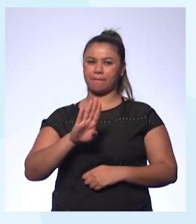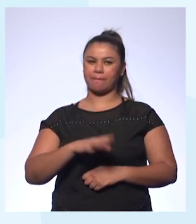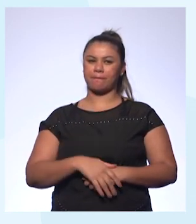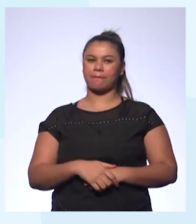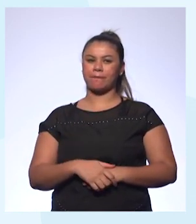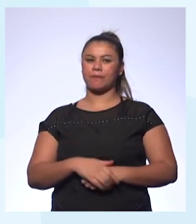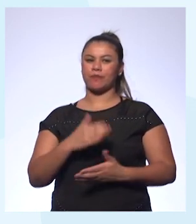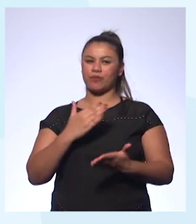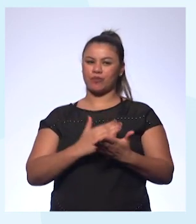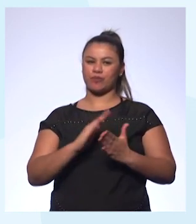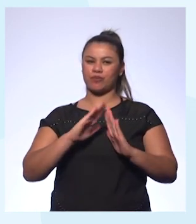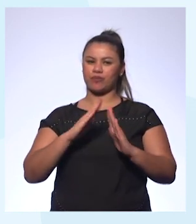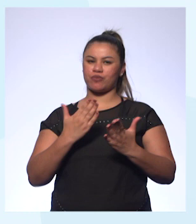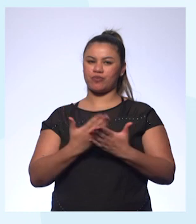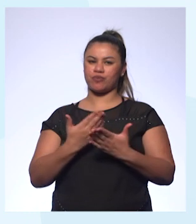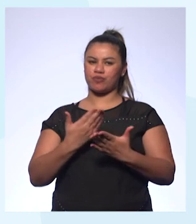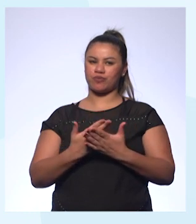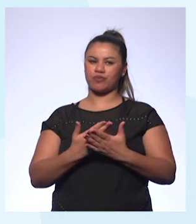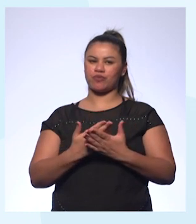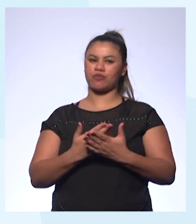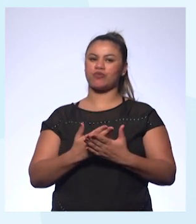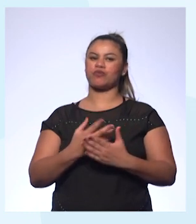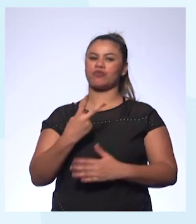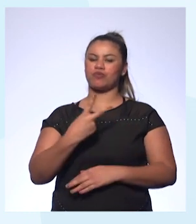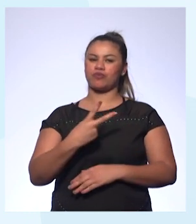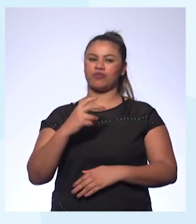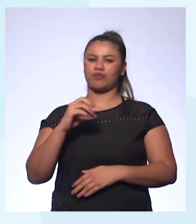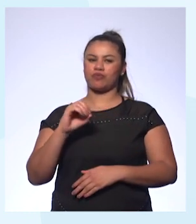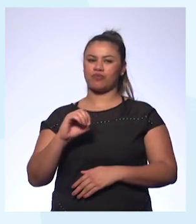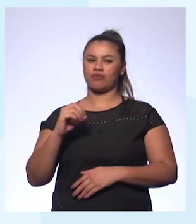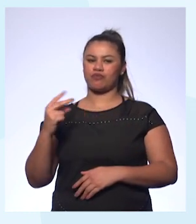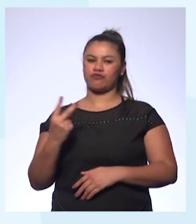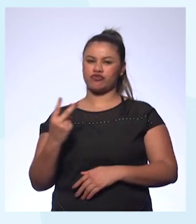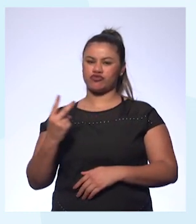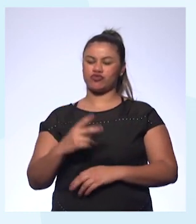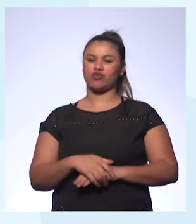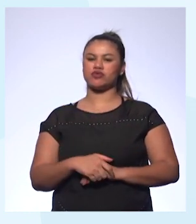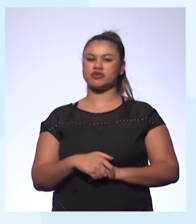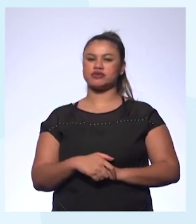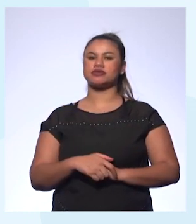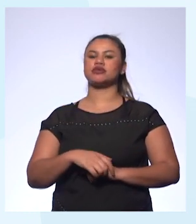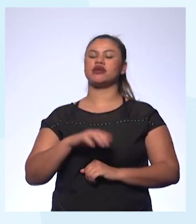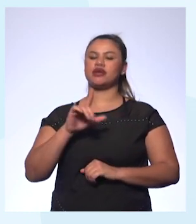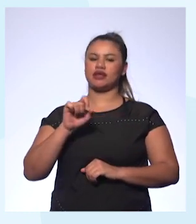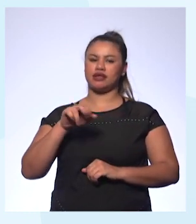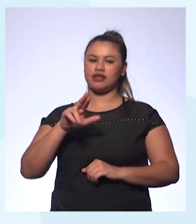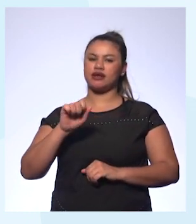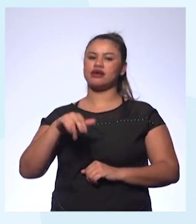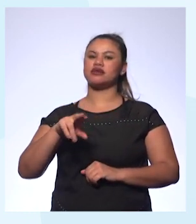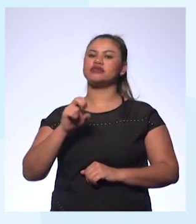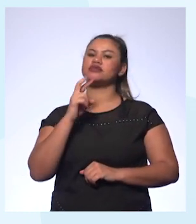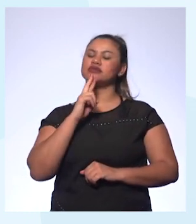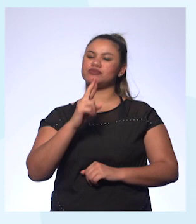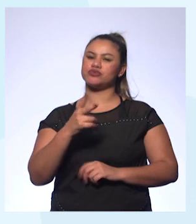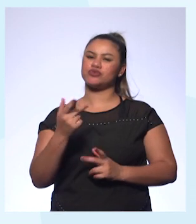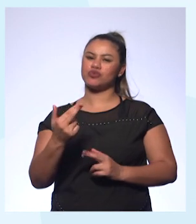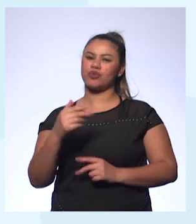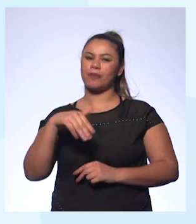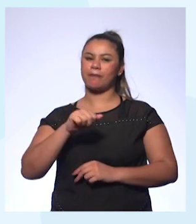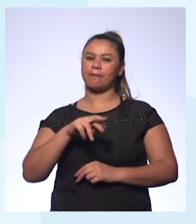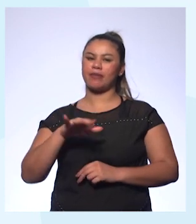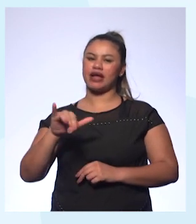start High School e isso tá usando Sul a professora Elaine também a professora